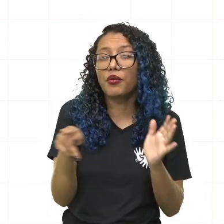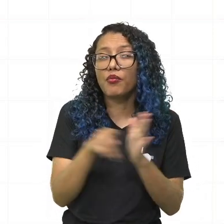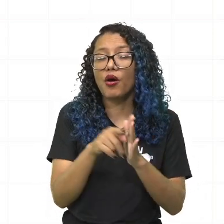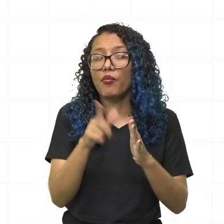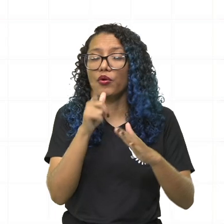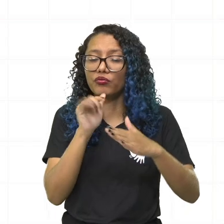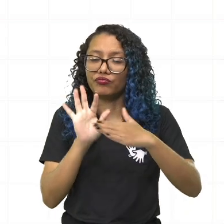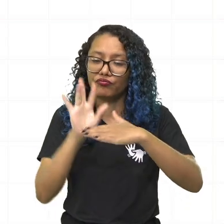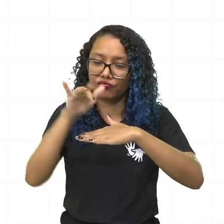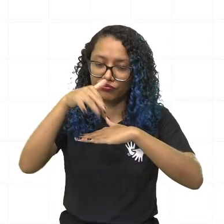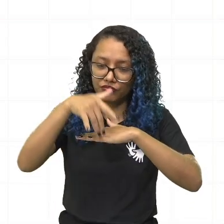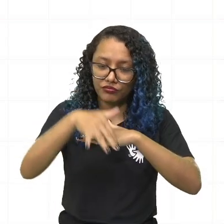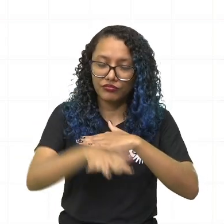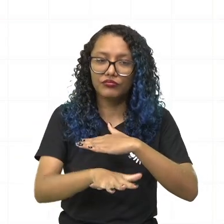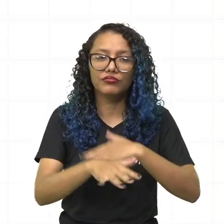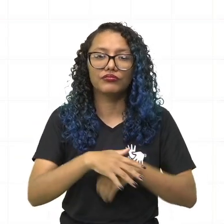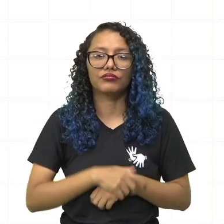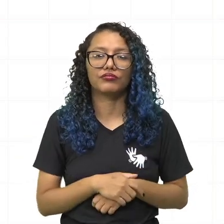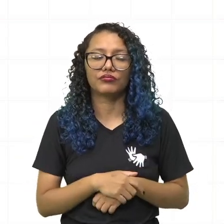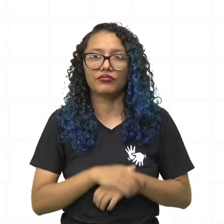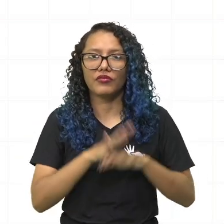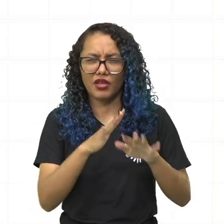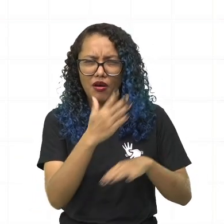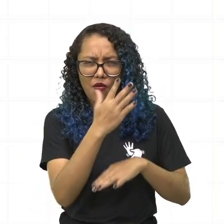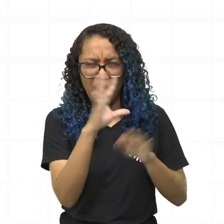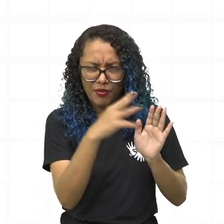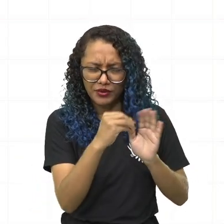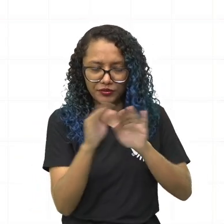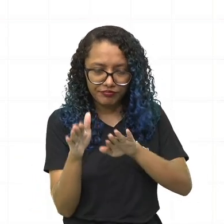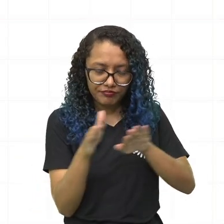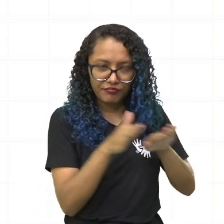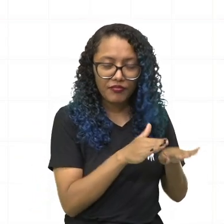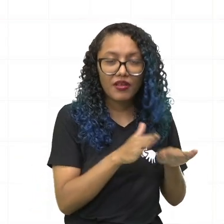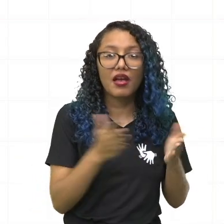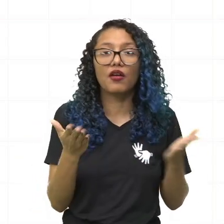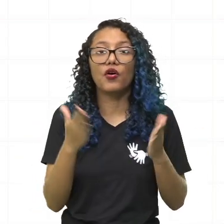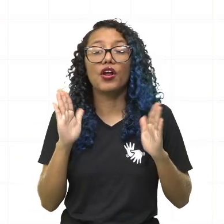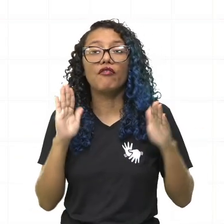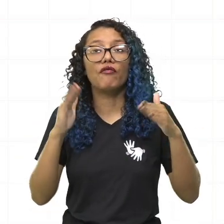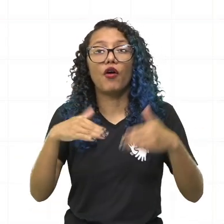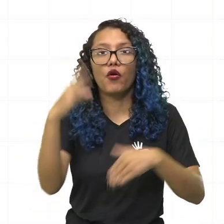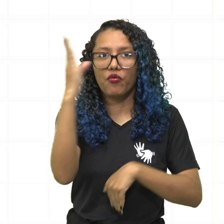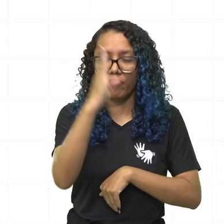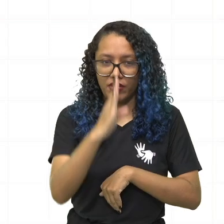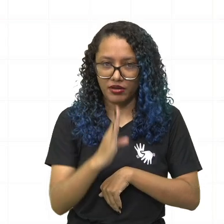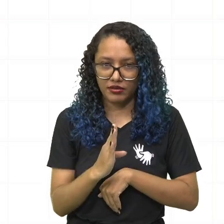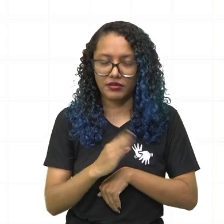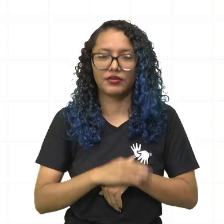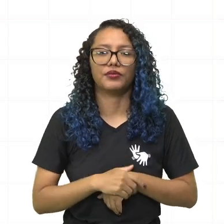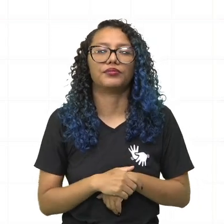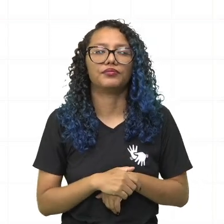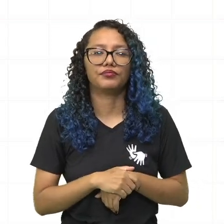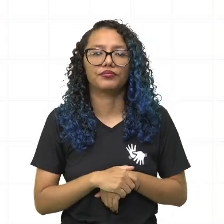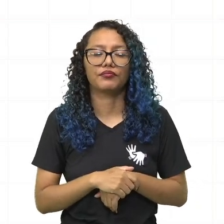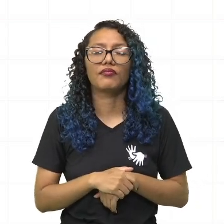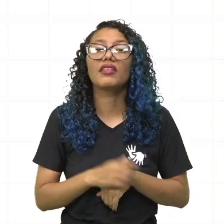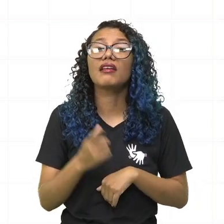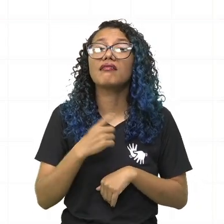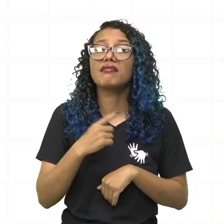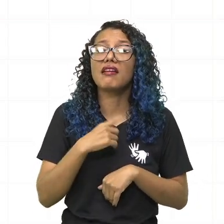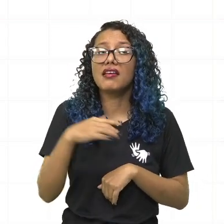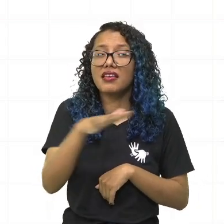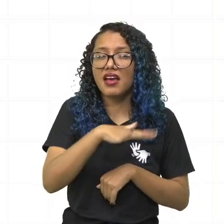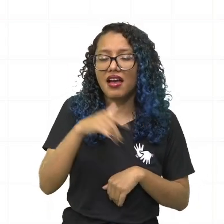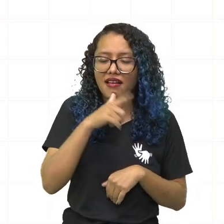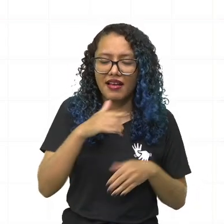aqui, já não mais falando de Amazônia, falando de Brasil, o Brasil tem muitas áreas ali onde os rios, pessoal, eles correm assim